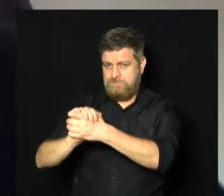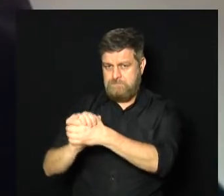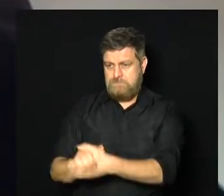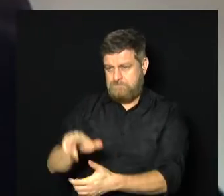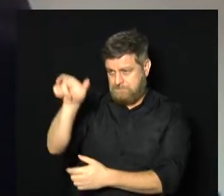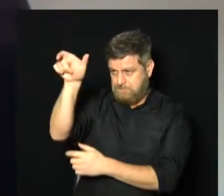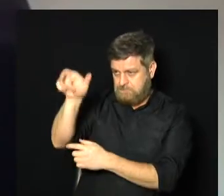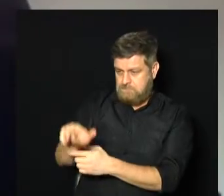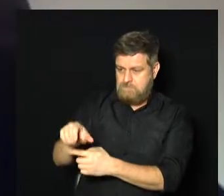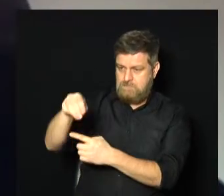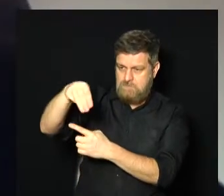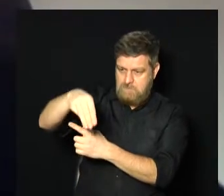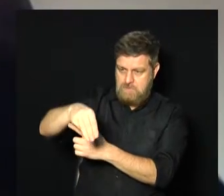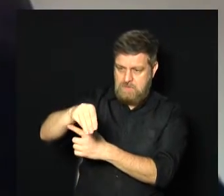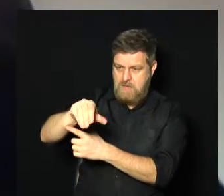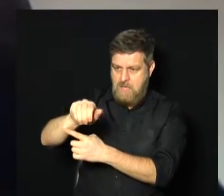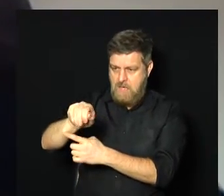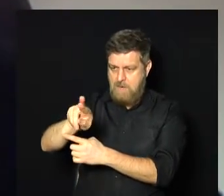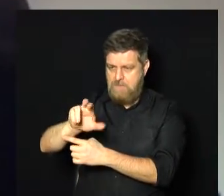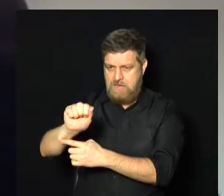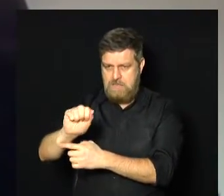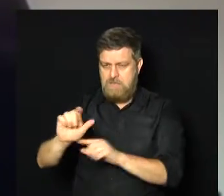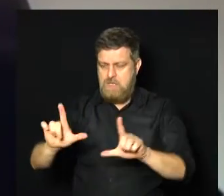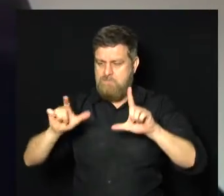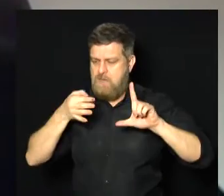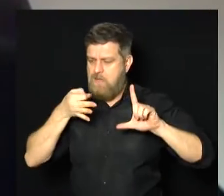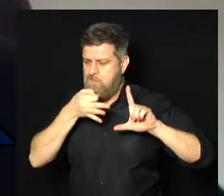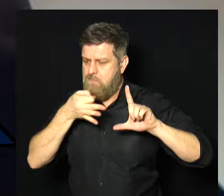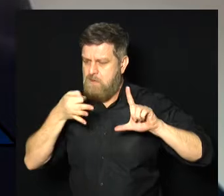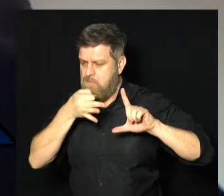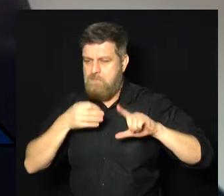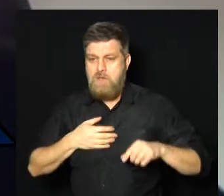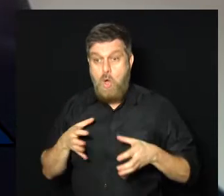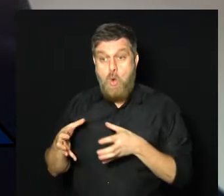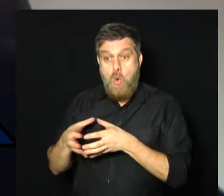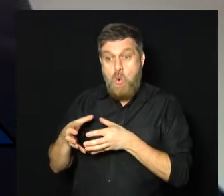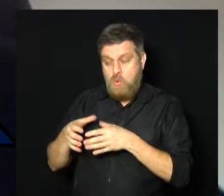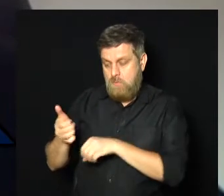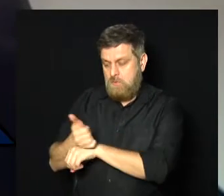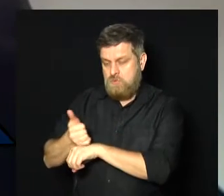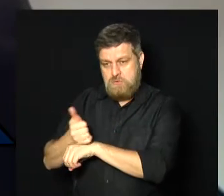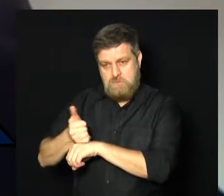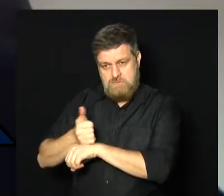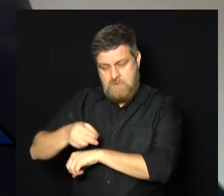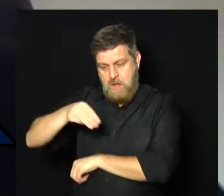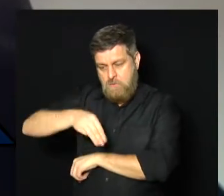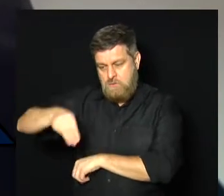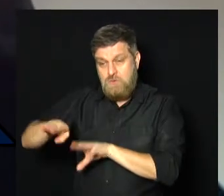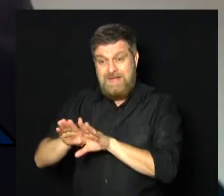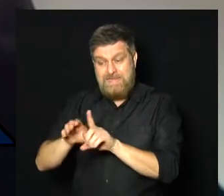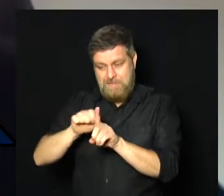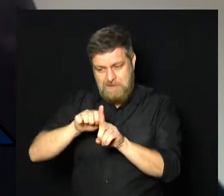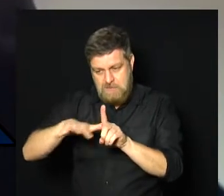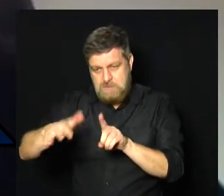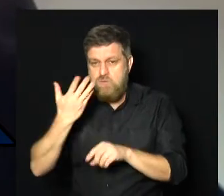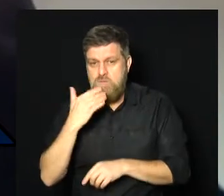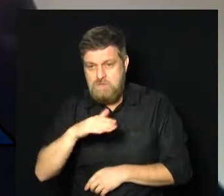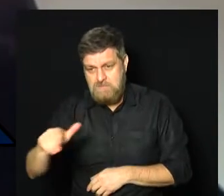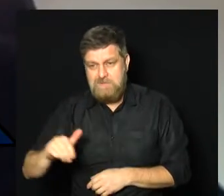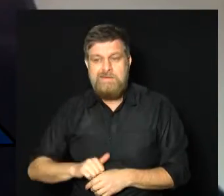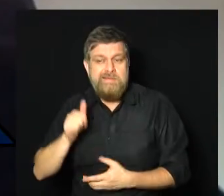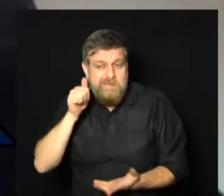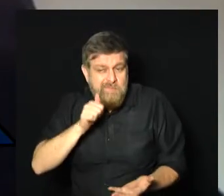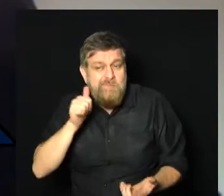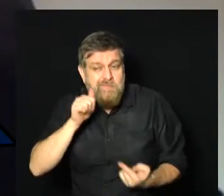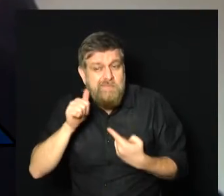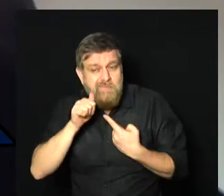da Maria Emília, toda a organização das monitoras, das agentes de educação infantil, e vou falar no feminino também,